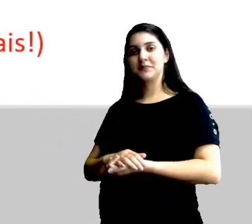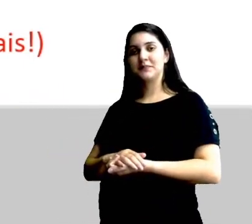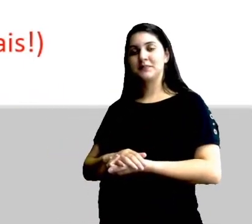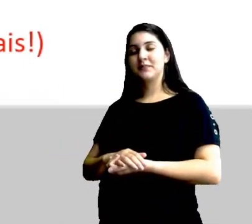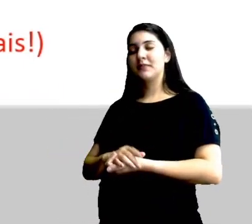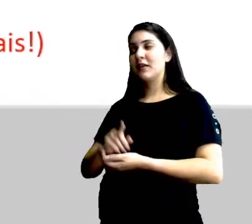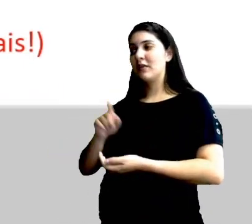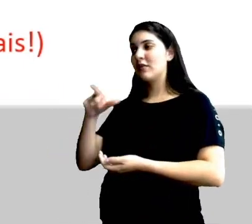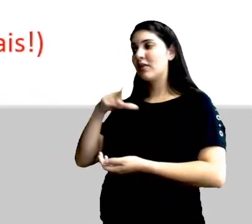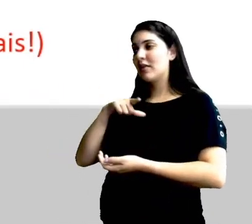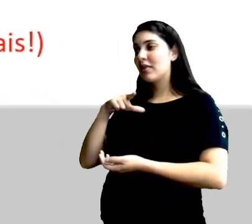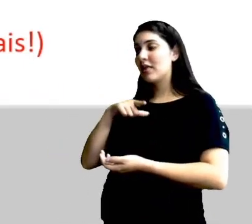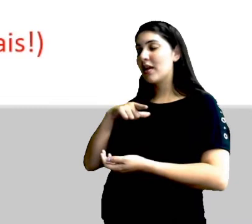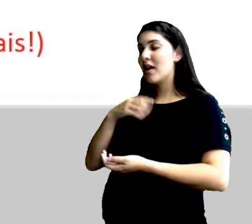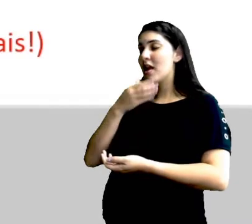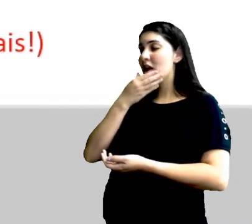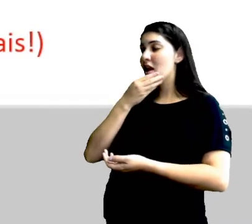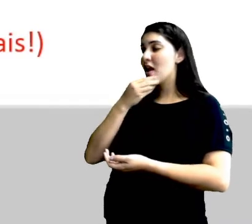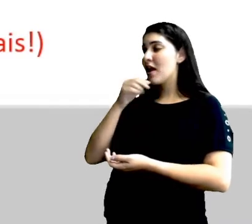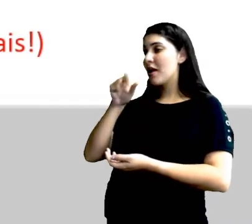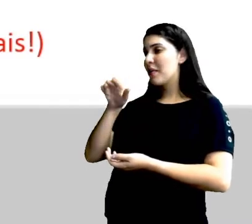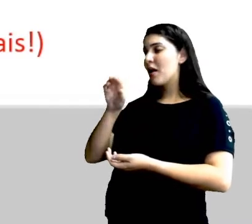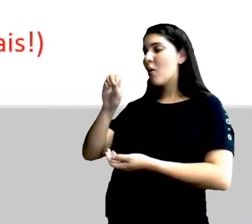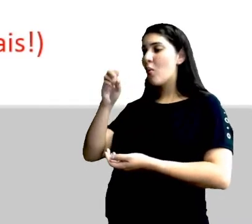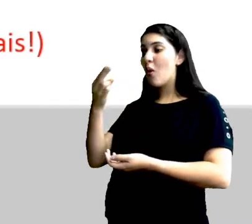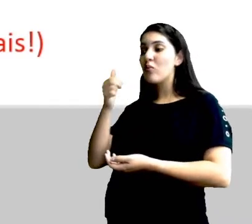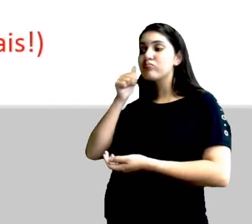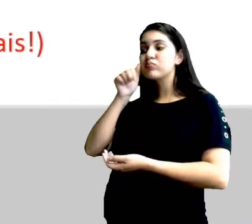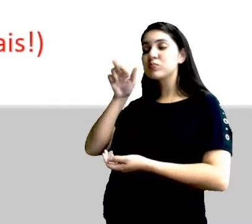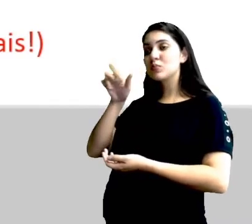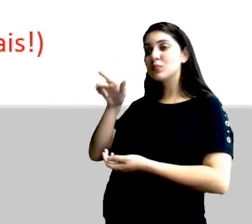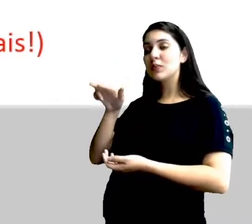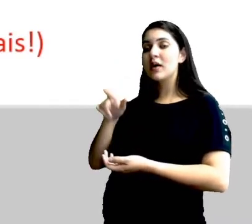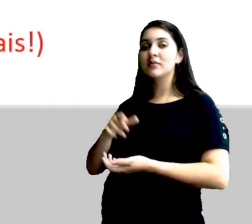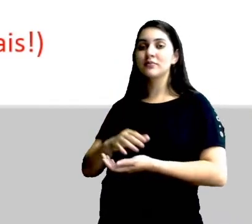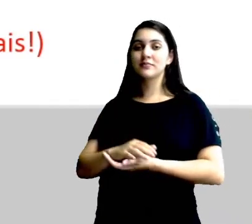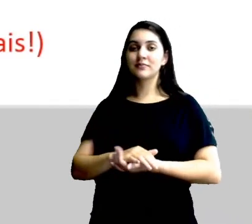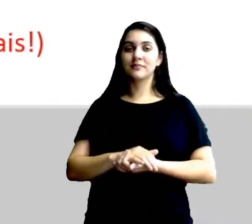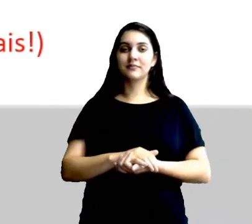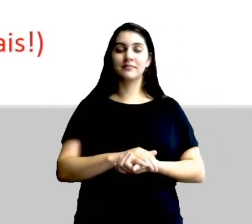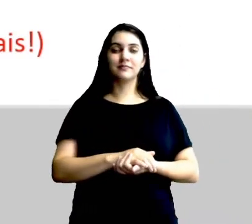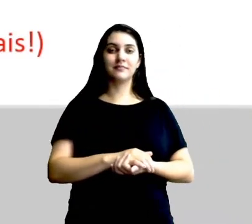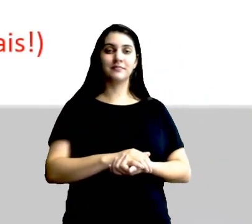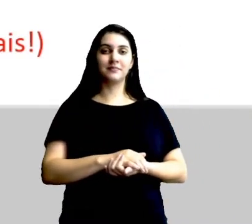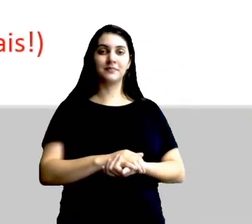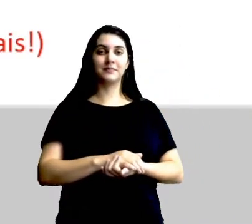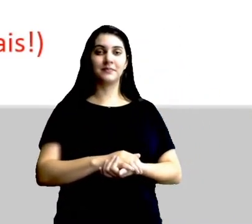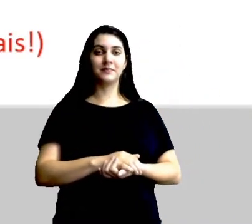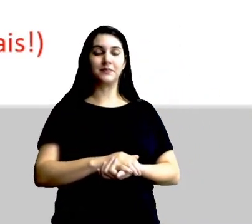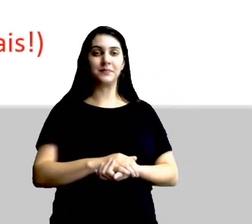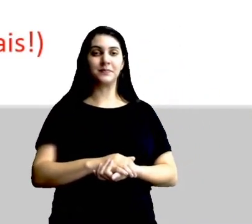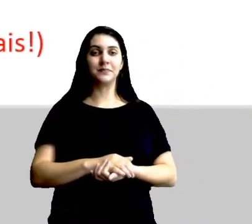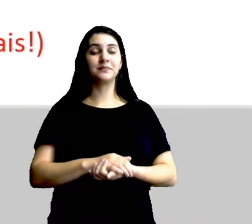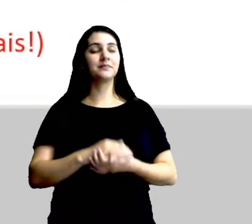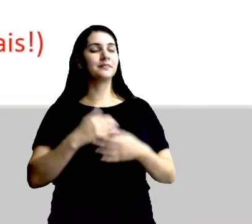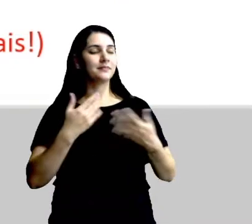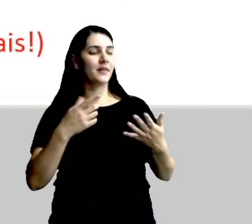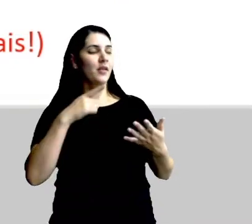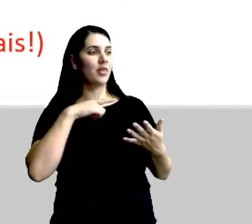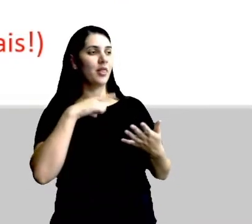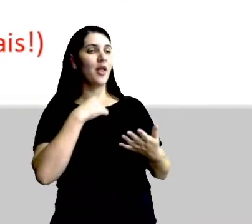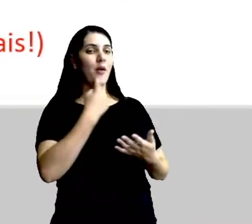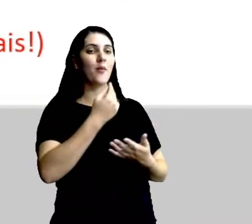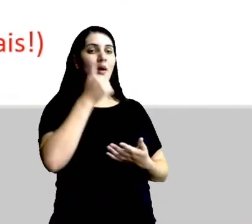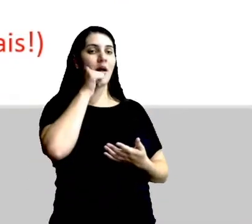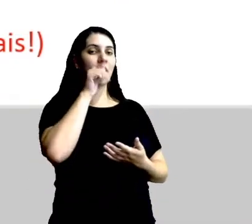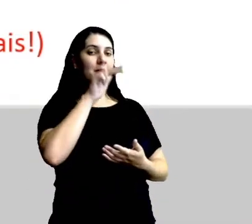sisters? Você tem irmãos ou irmãs? I have one sister. I don't have brother. Ou seja, eu